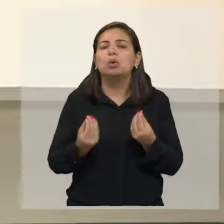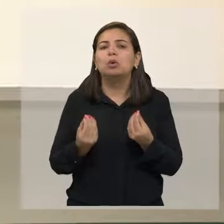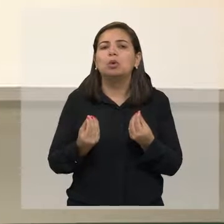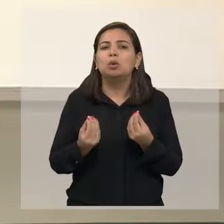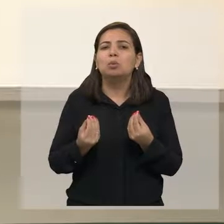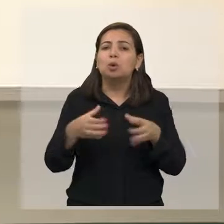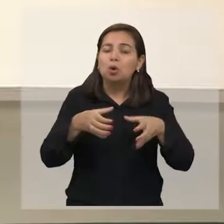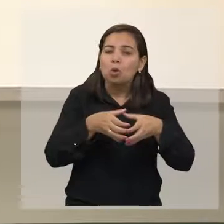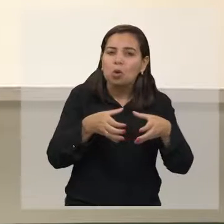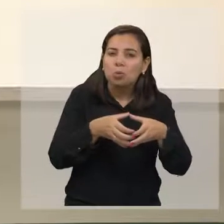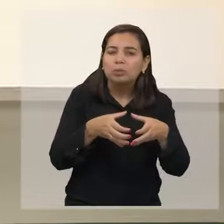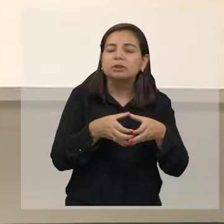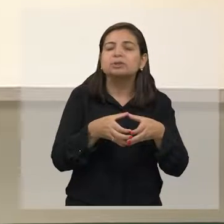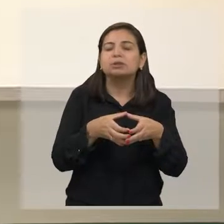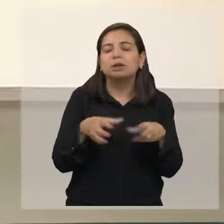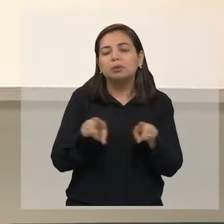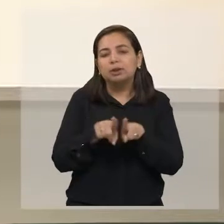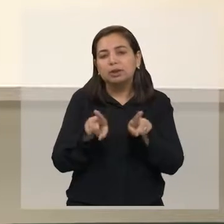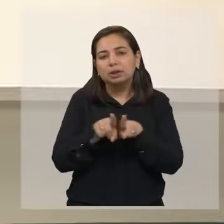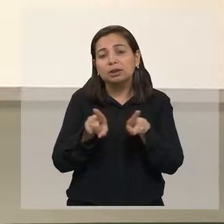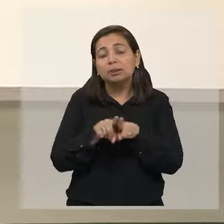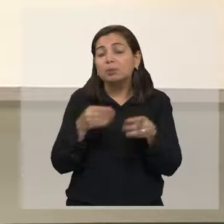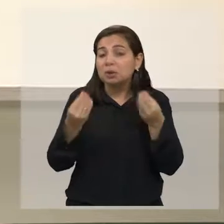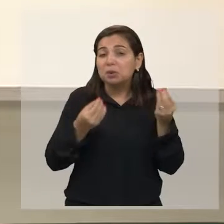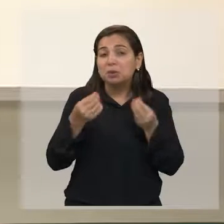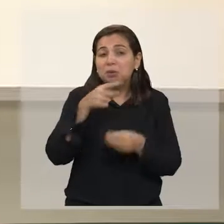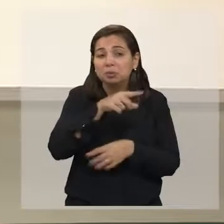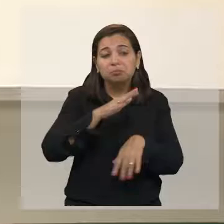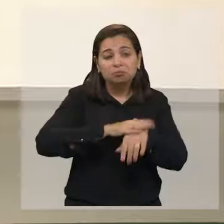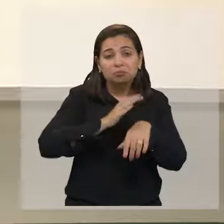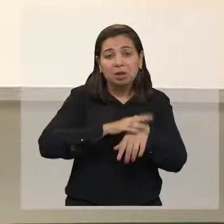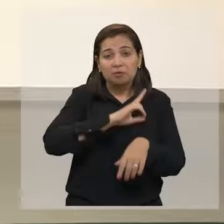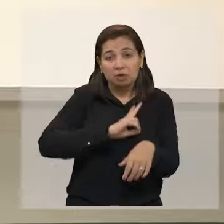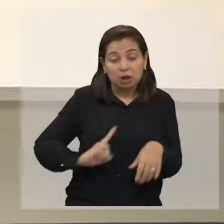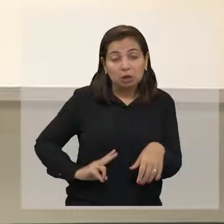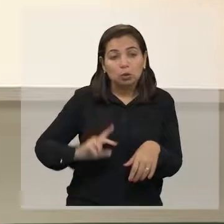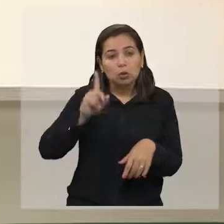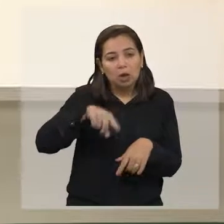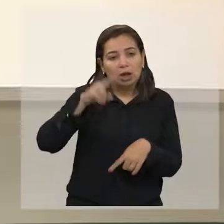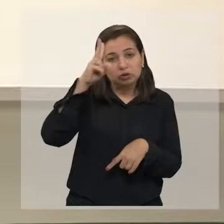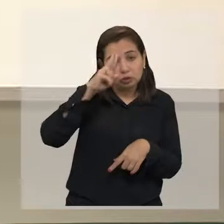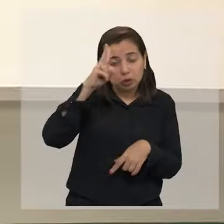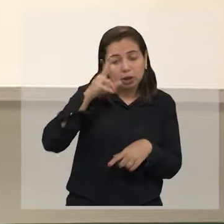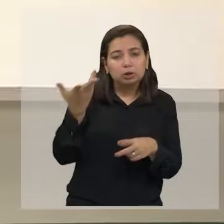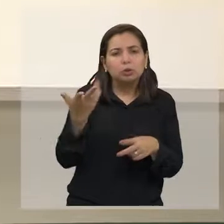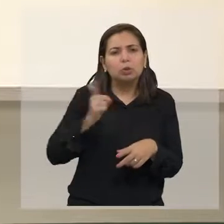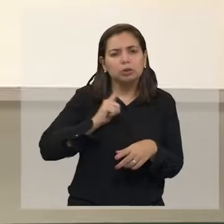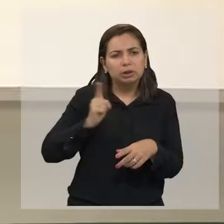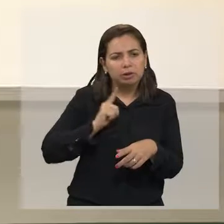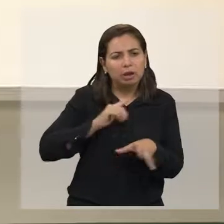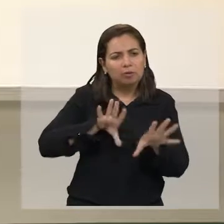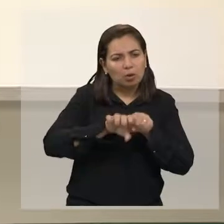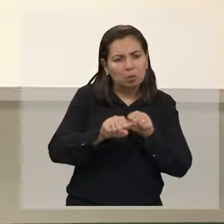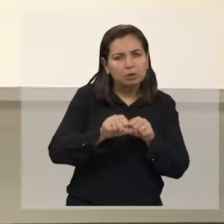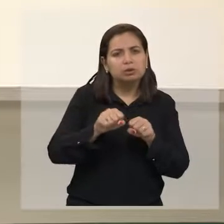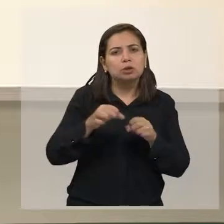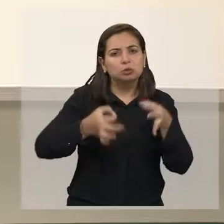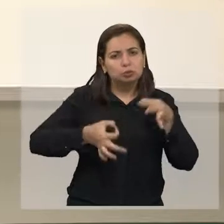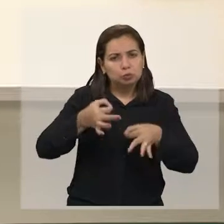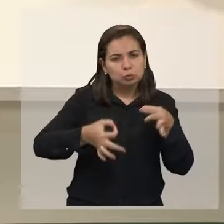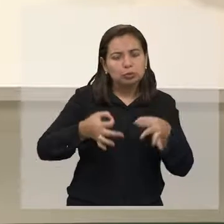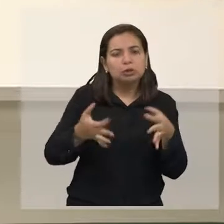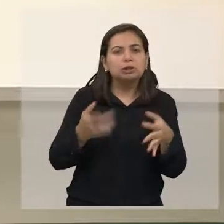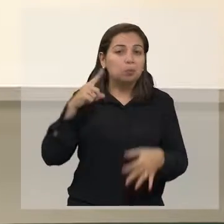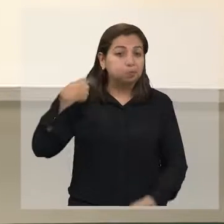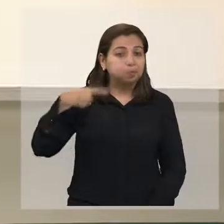da comissão, mas também o ponto de vista do parlamentar, que é historiador, que tem formação jurídica, né, sobre a importância de